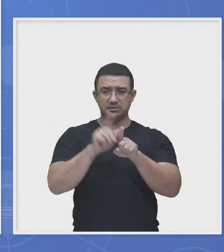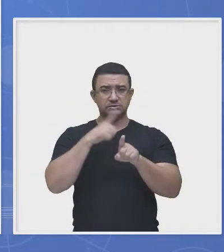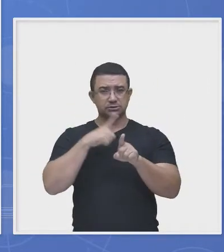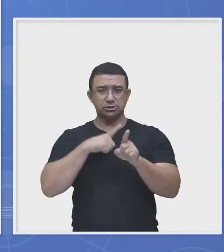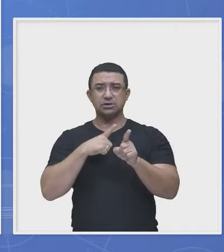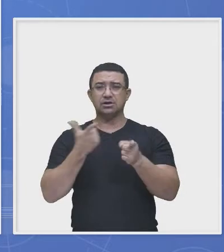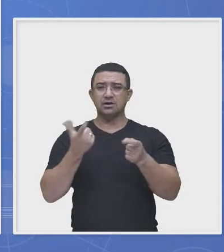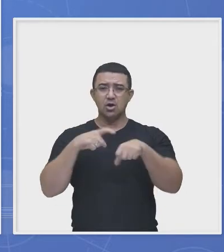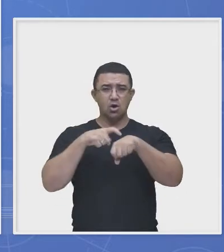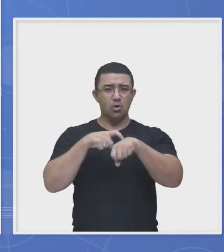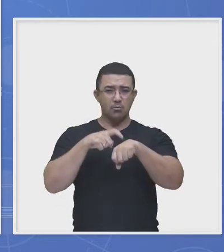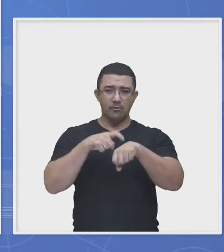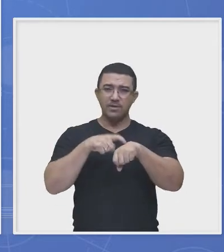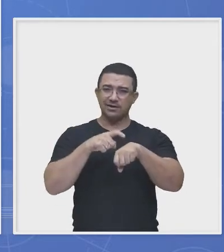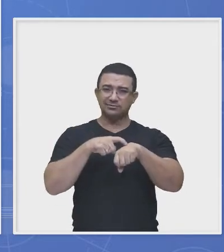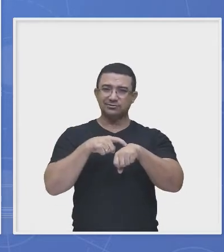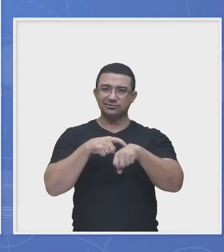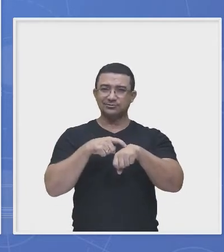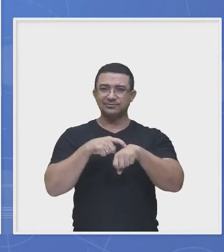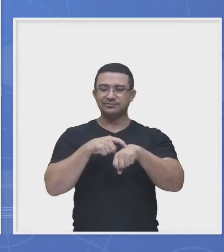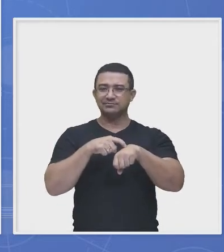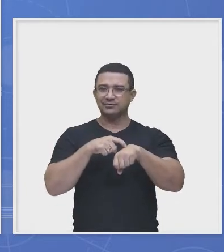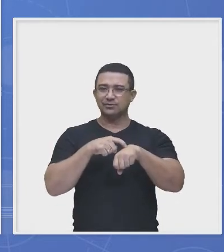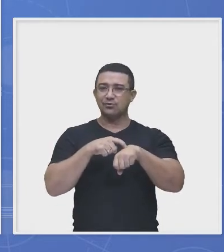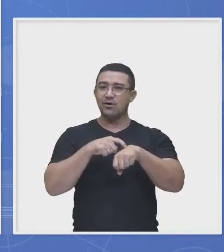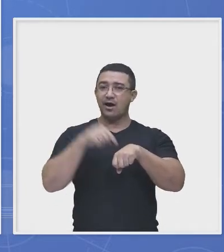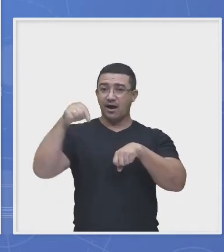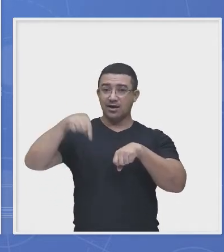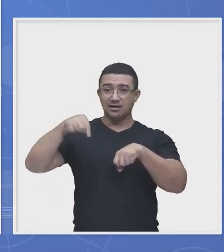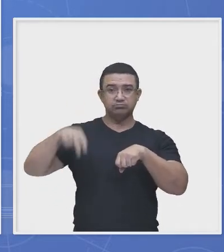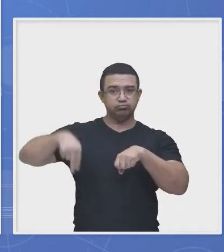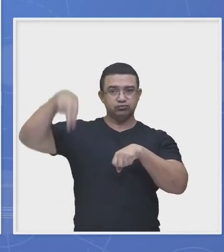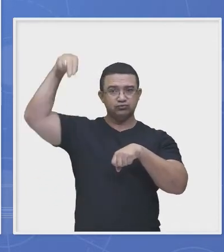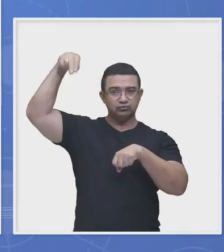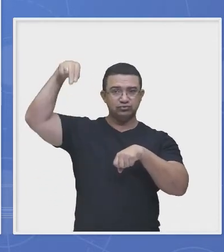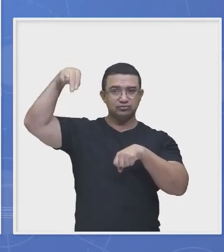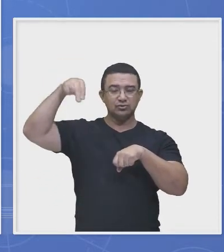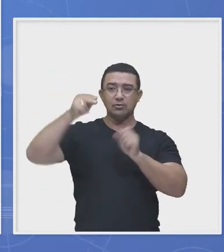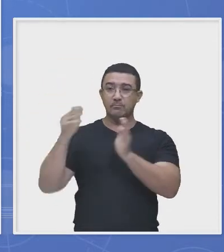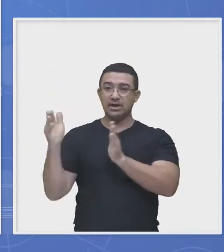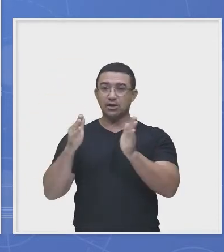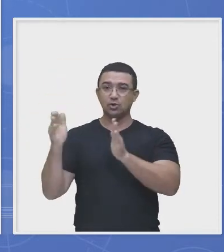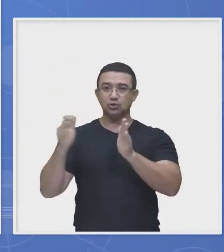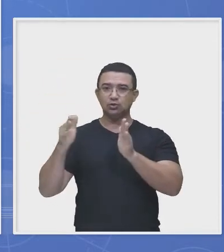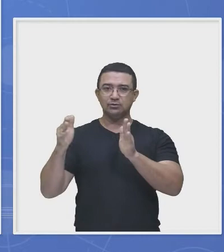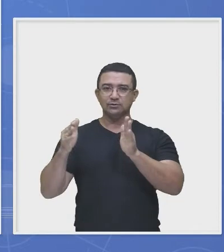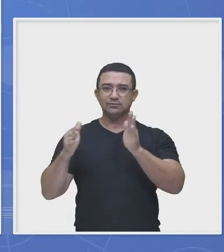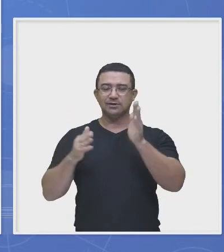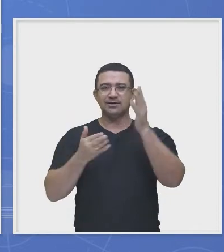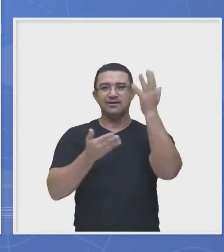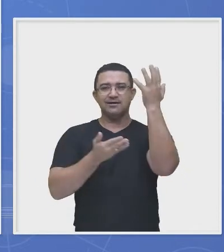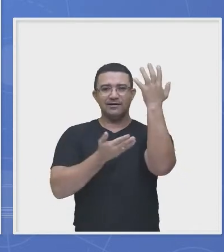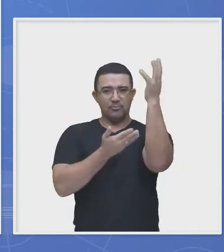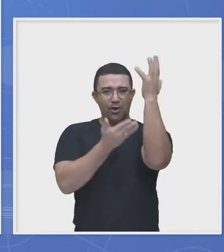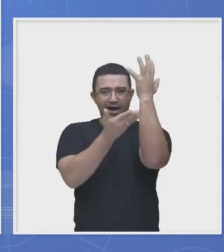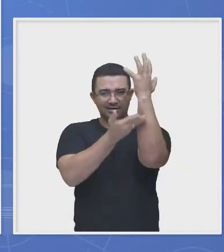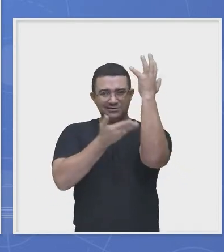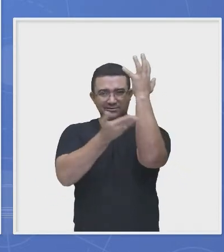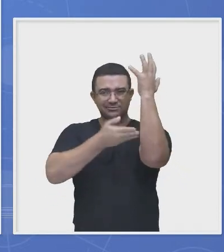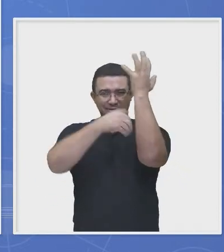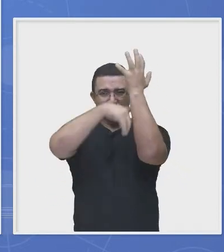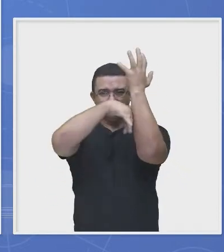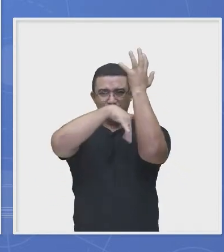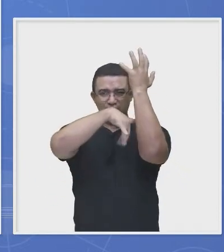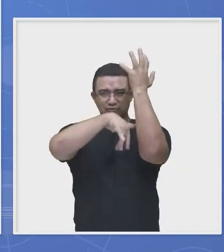de muita euforia aqui no norte, ou seja, o ciclo da borracha. Então percebo que aqui no norte, com o ciclo da